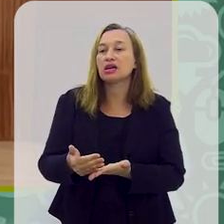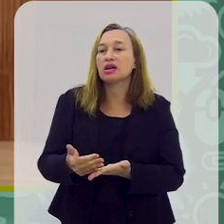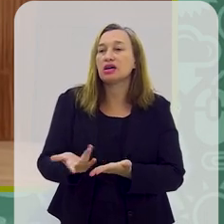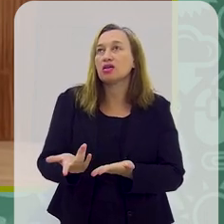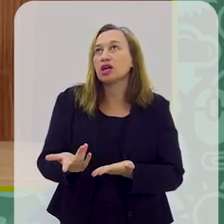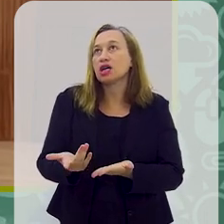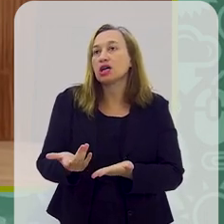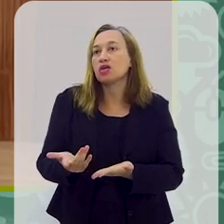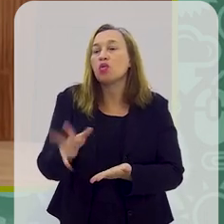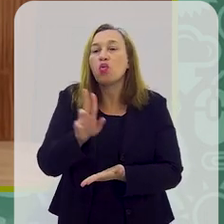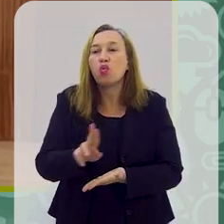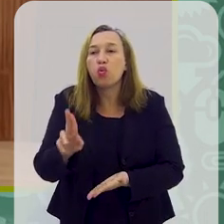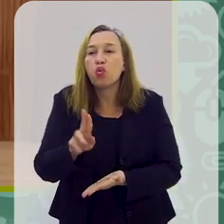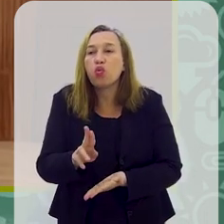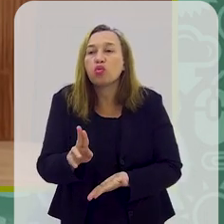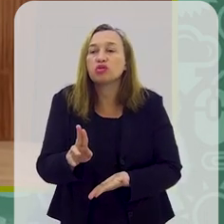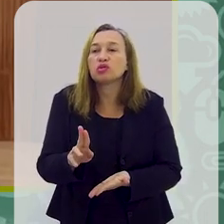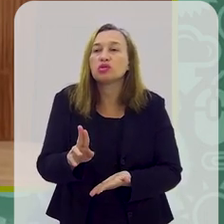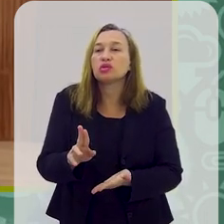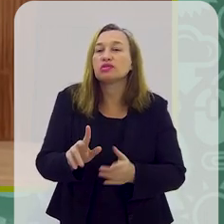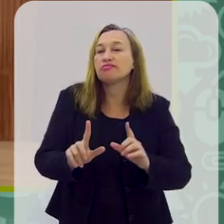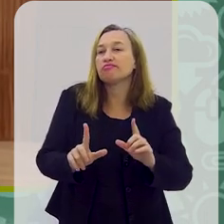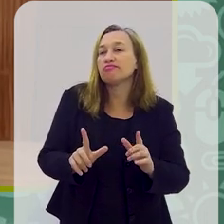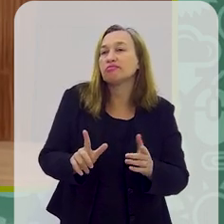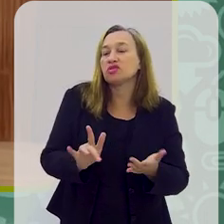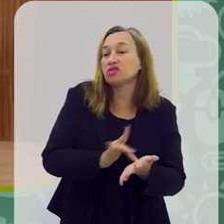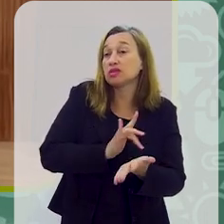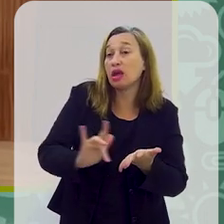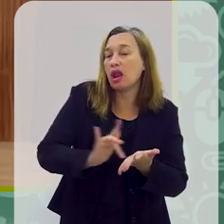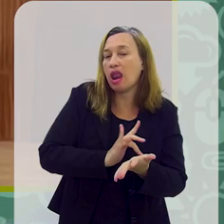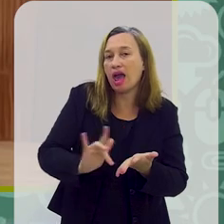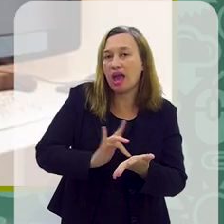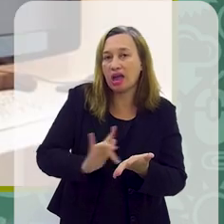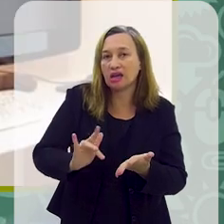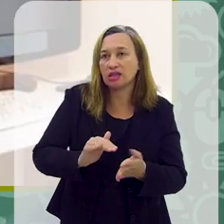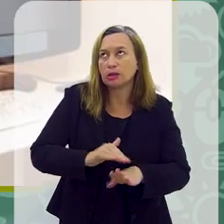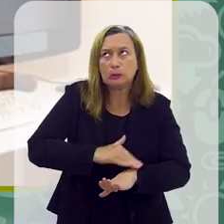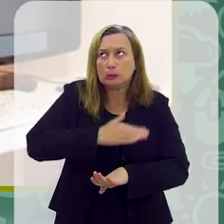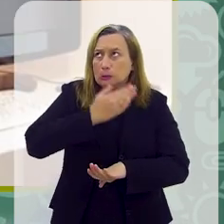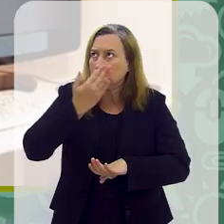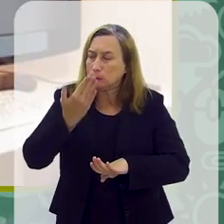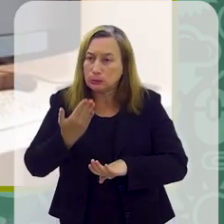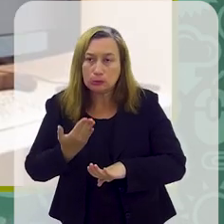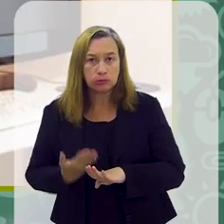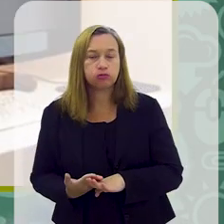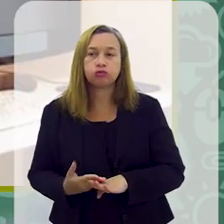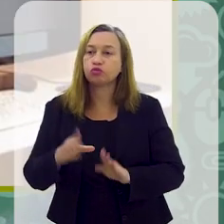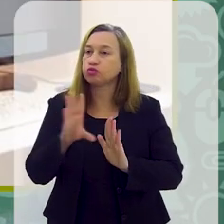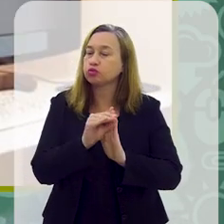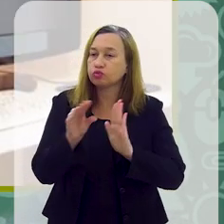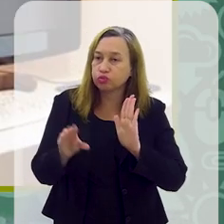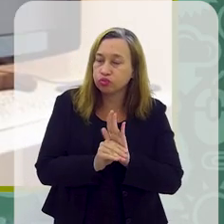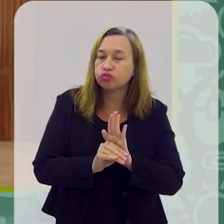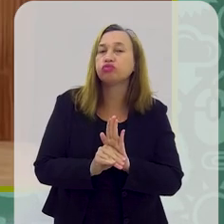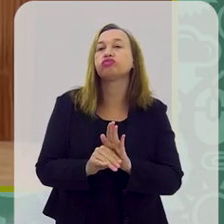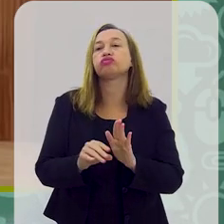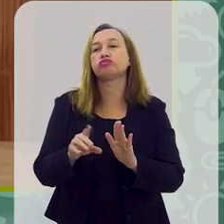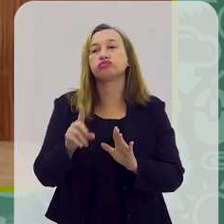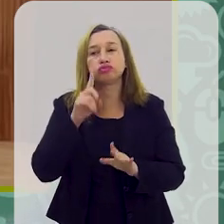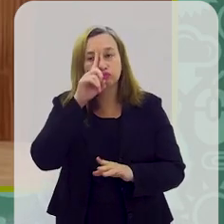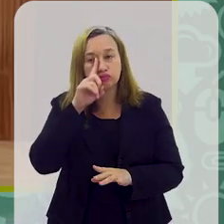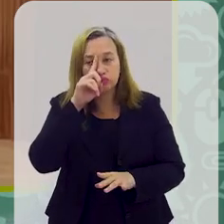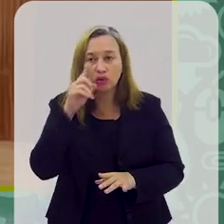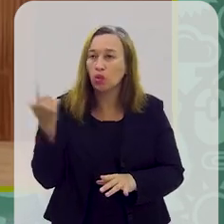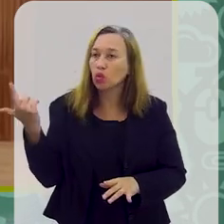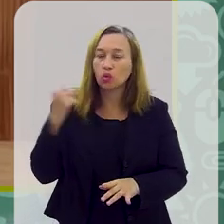trazer sinais, por exemplo, de uso abusivo de telas, não só o conteúdo extremista em si, mas um